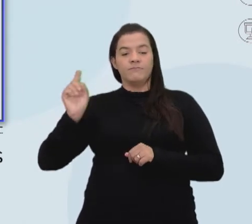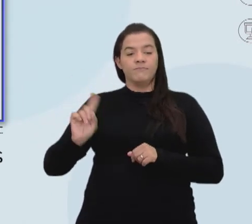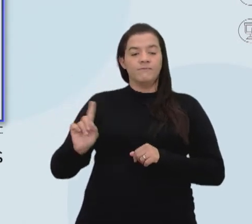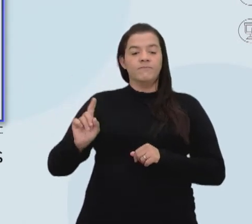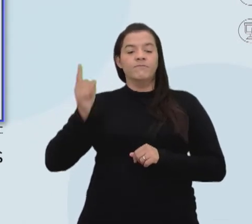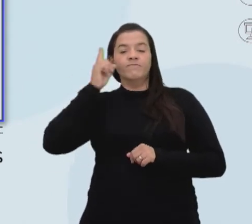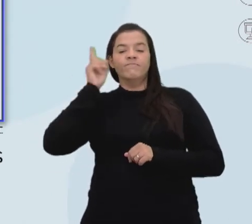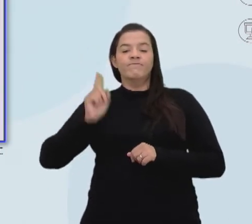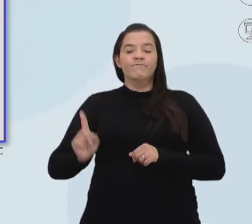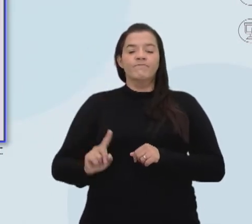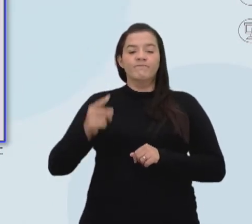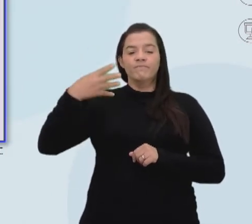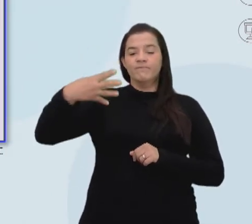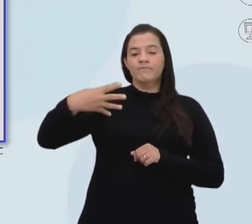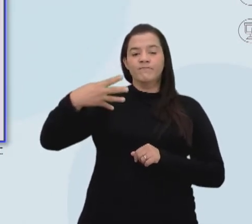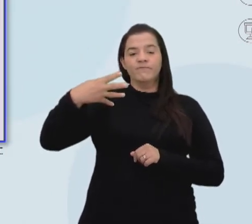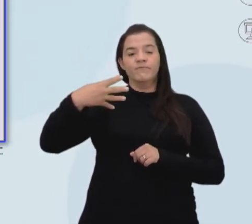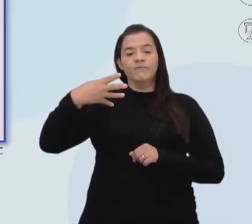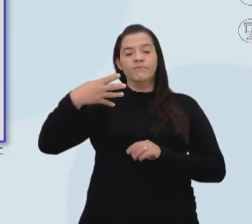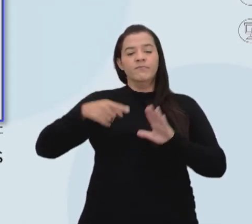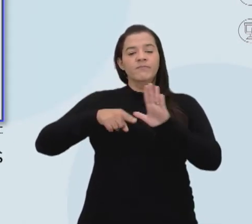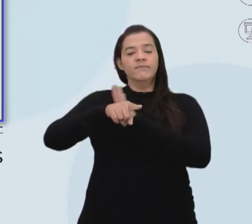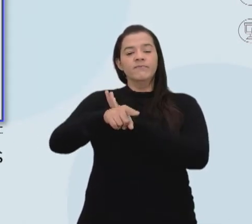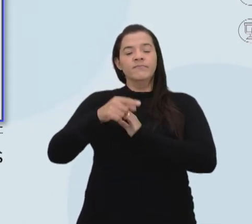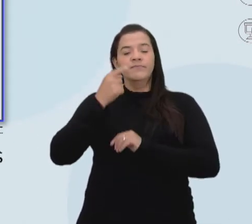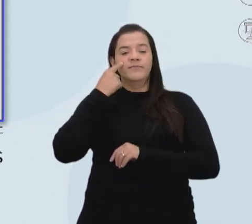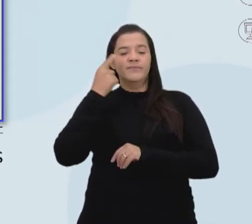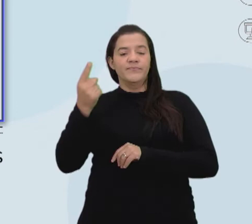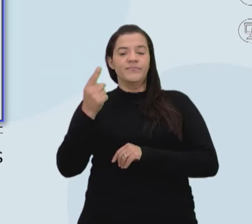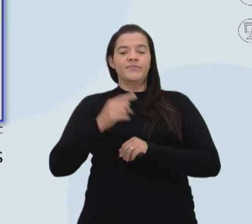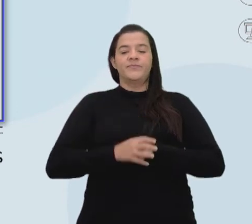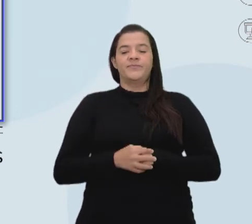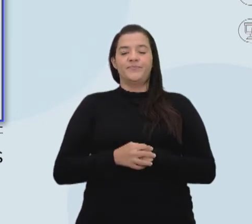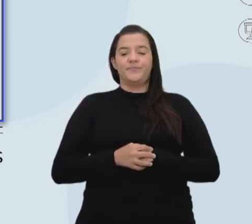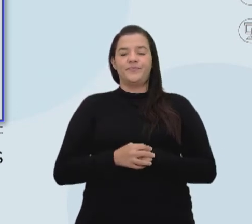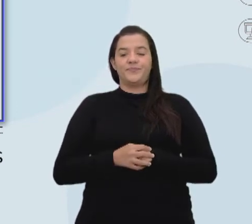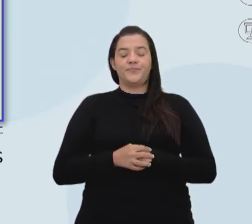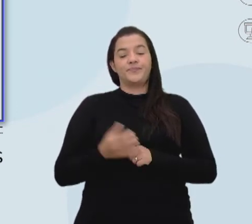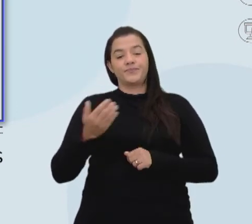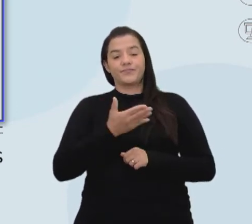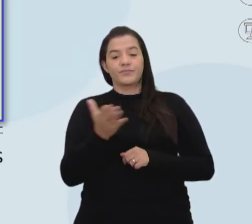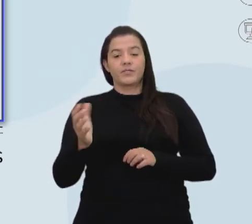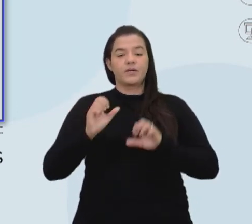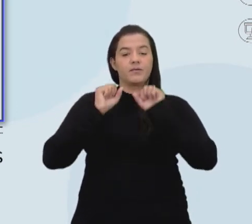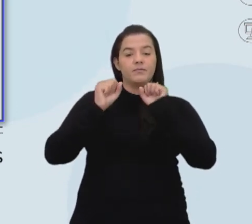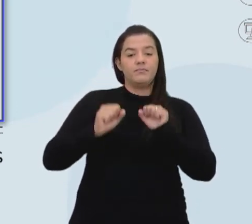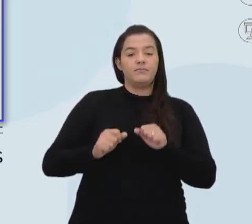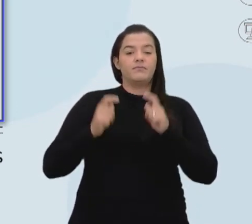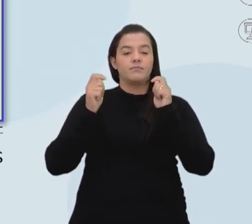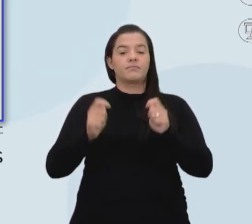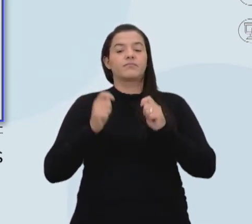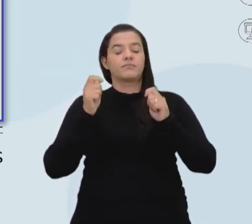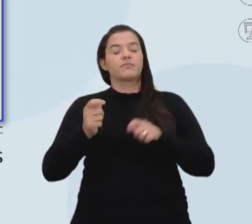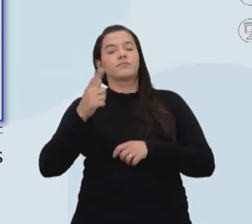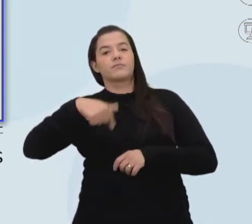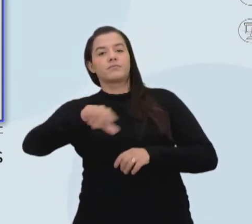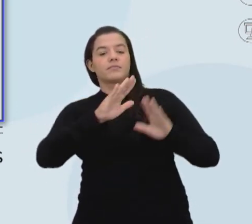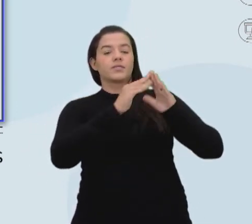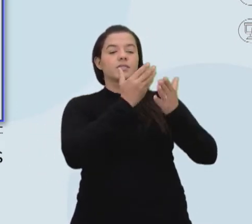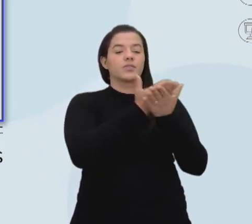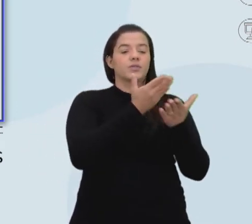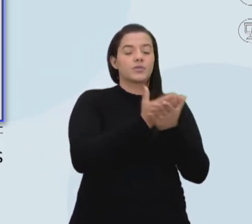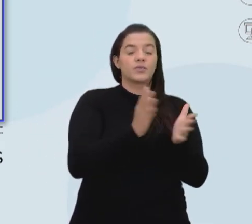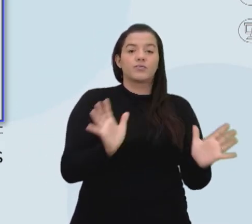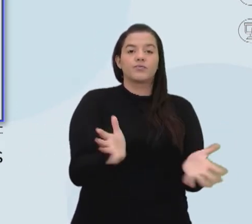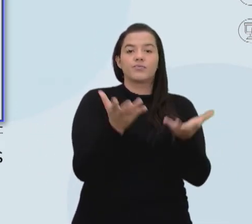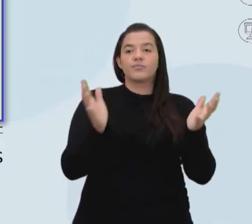Exatamente. Qual que é a pergunta 4? Tá, olha lá. 3... Qual é a pergunta 4? Você participaria de campanhas de conscientização na sua escola para